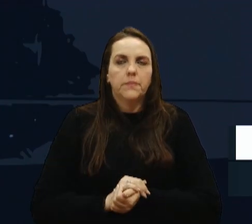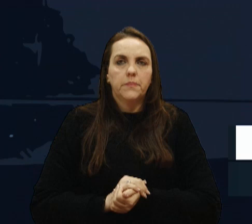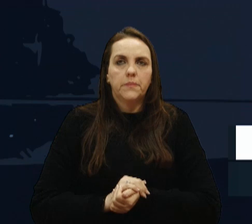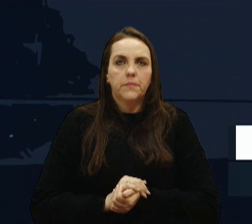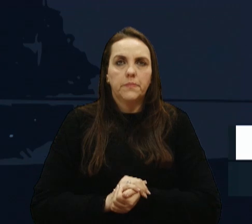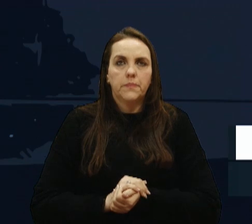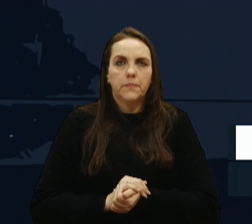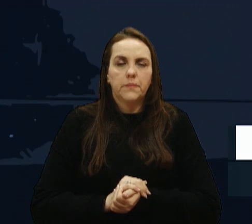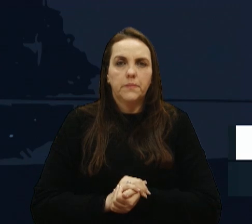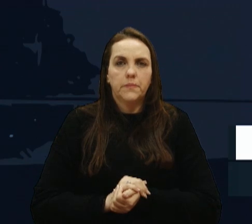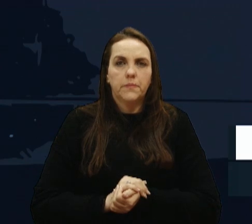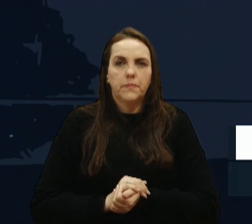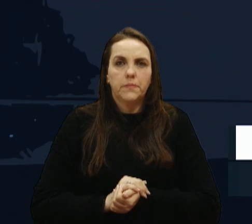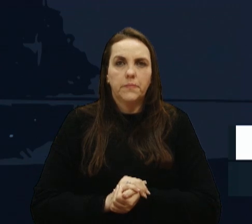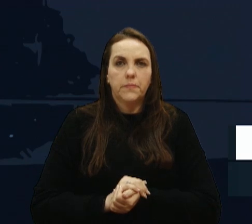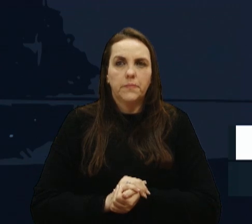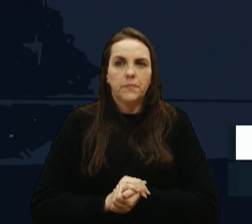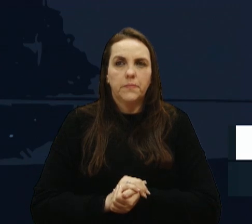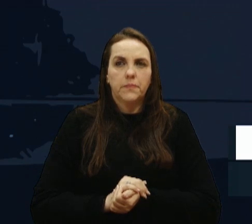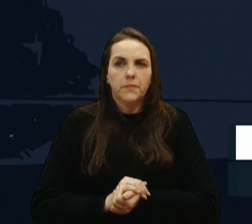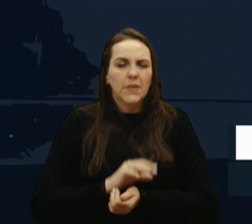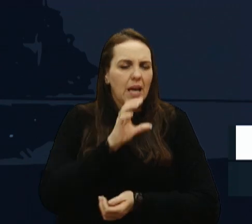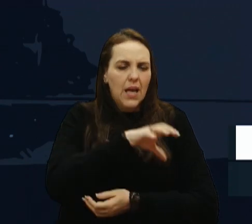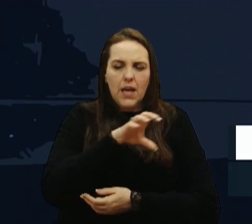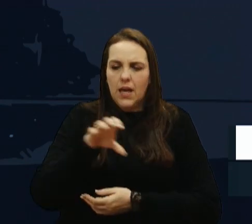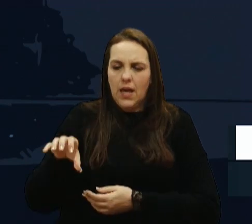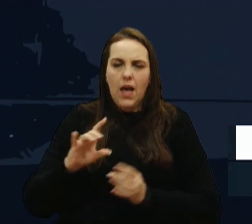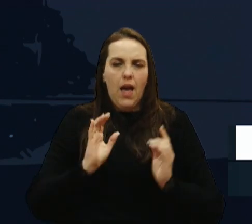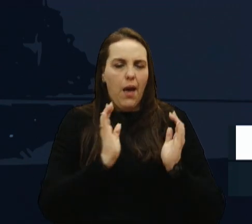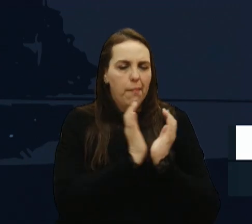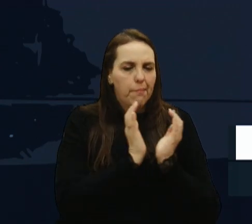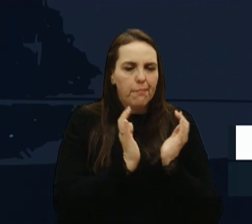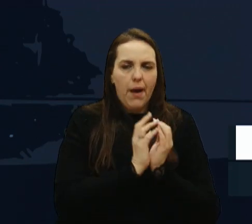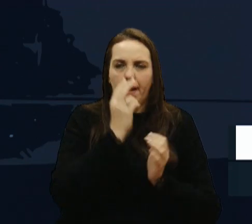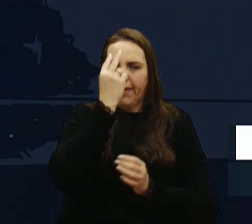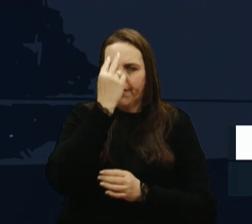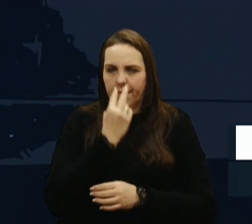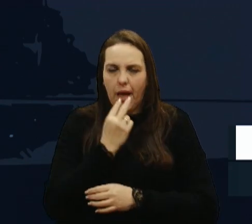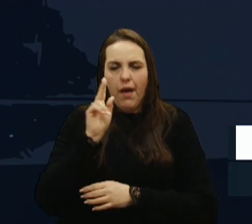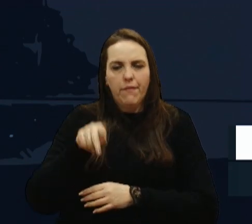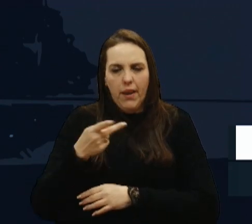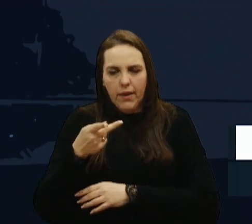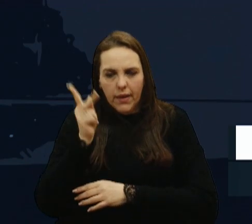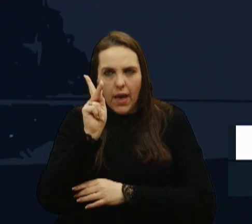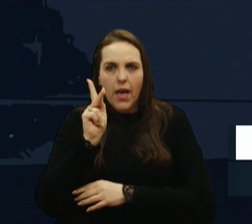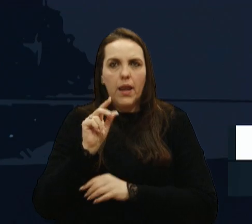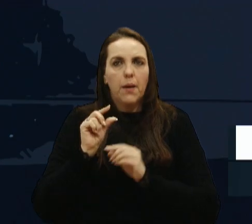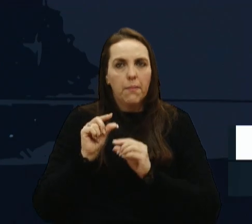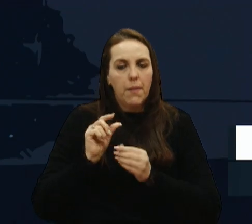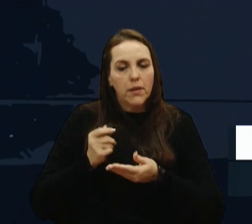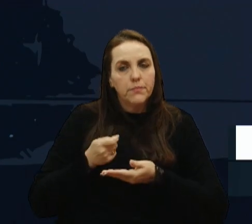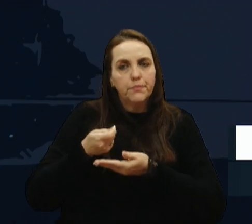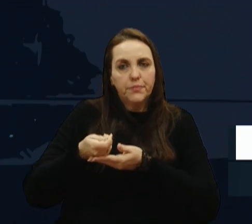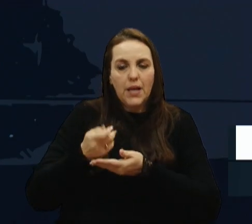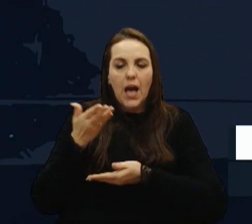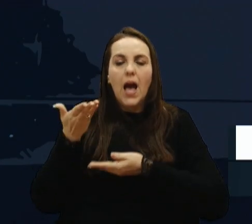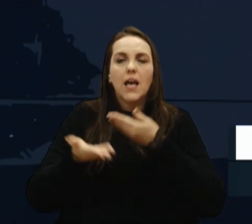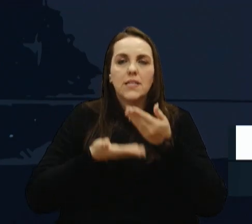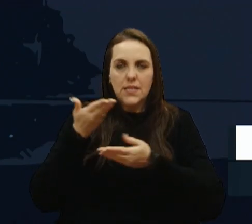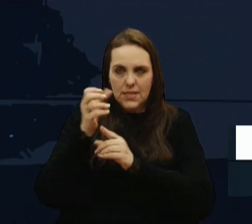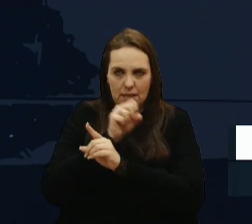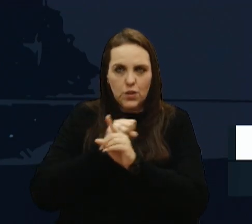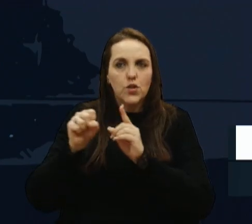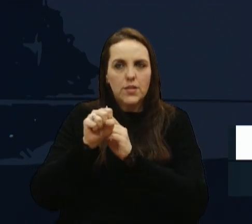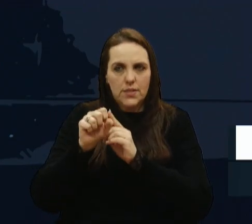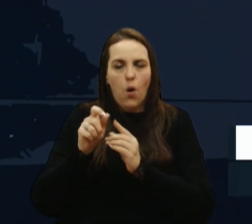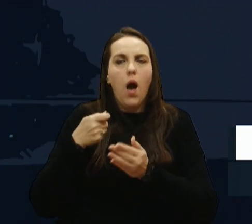Subsidiado parte de cada uma dessas, seja Paz, seja Inave, seja Ellen Kelly, parte subsidiada pela nossa assistência social, subsidiada